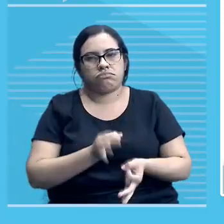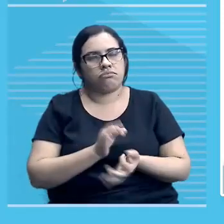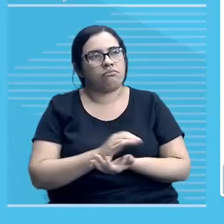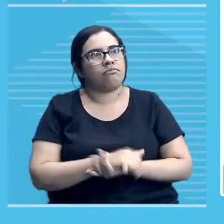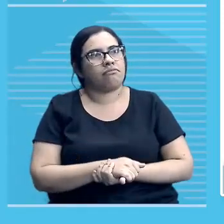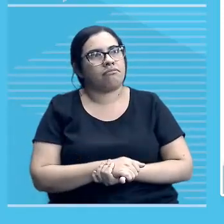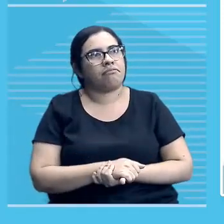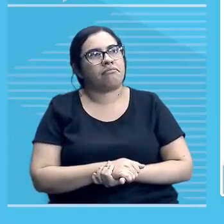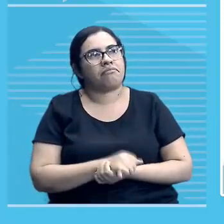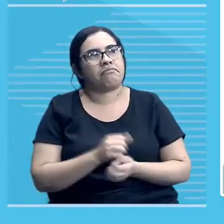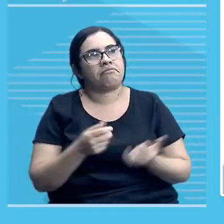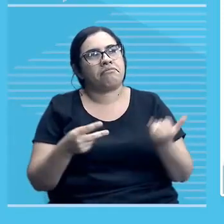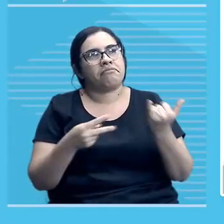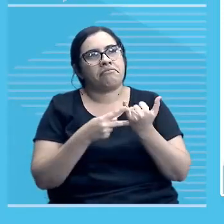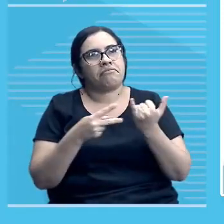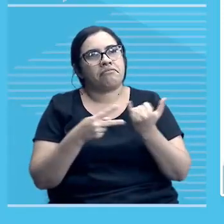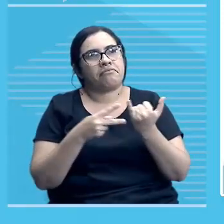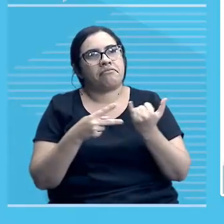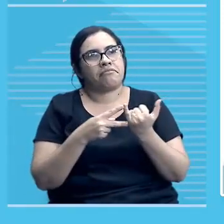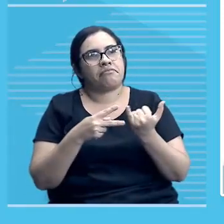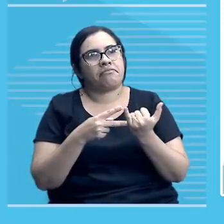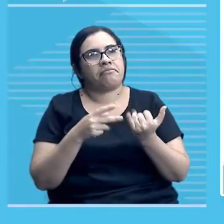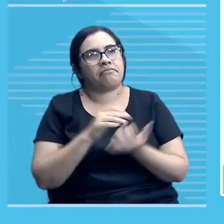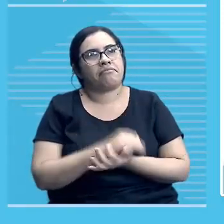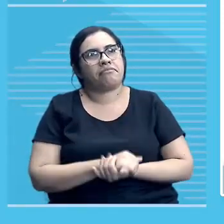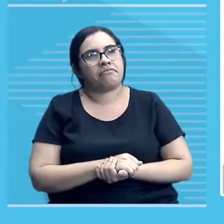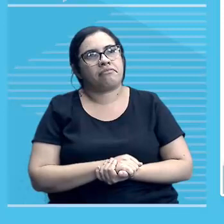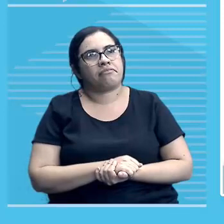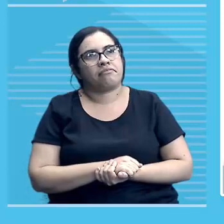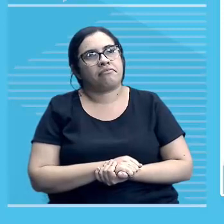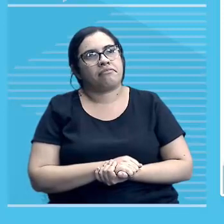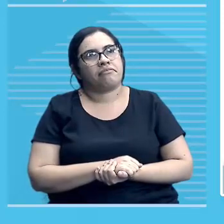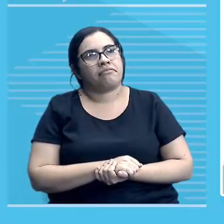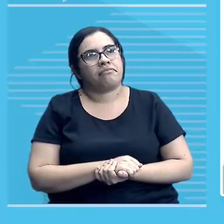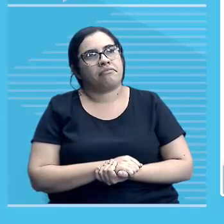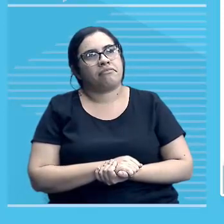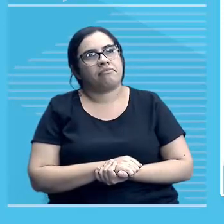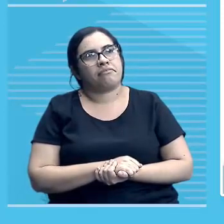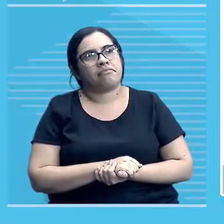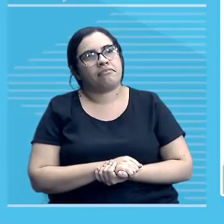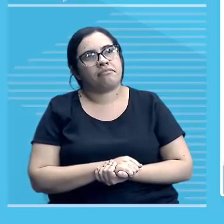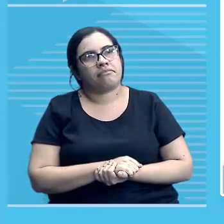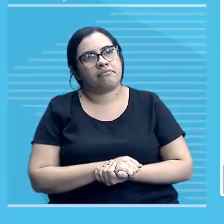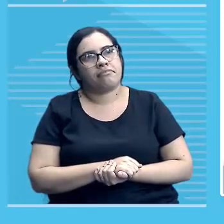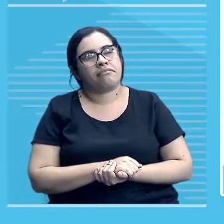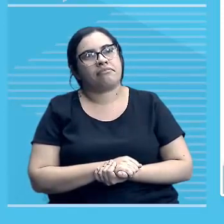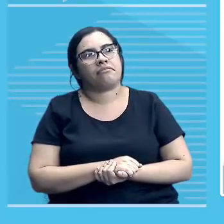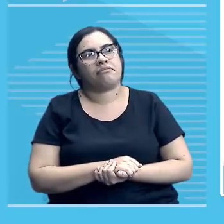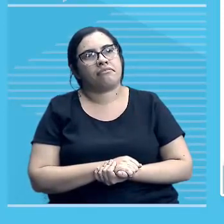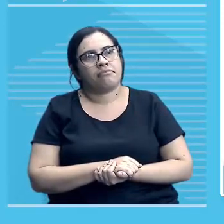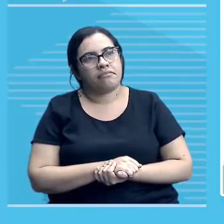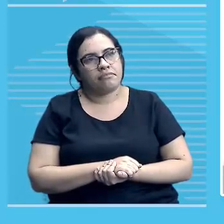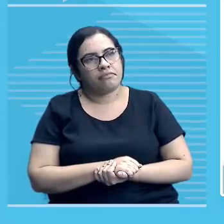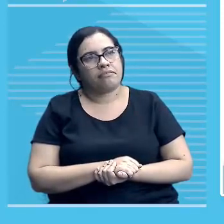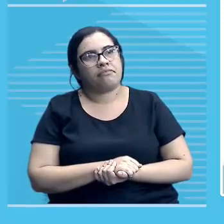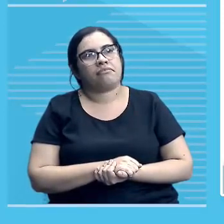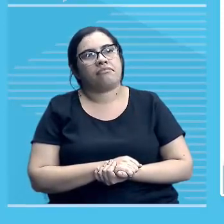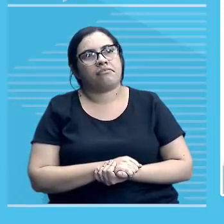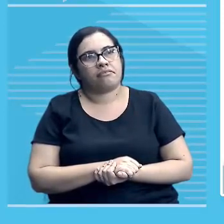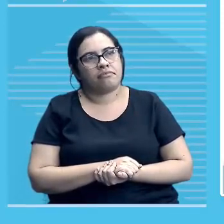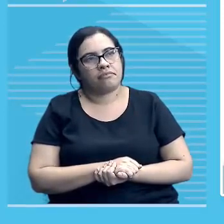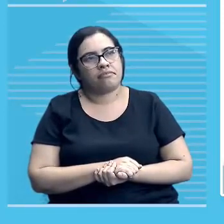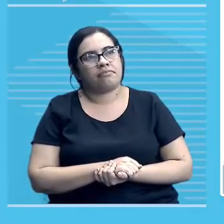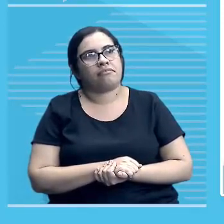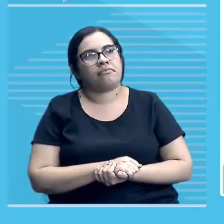Aí o delta, ele é igual a 9 mais 16, né, Gabriel? Muito bem. O delta